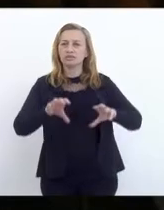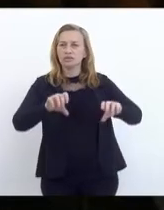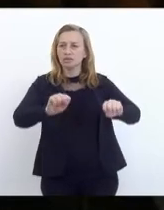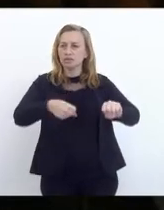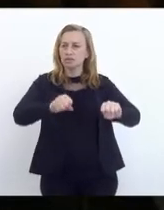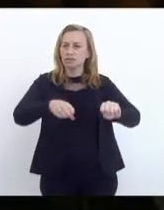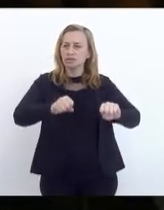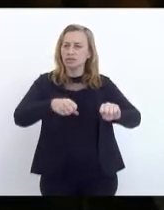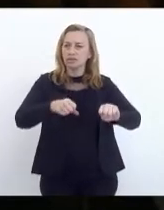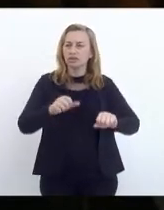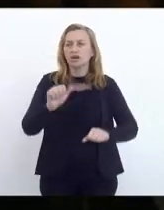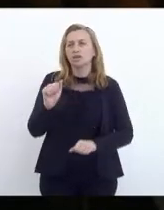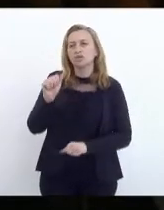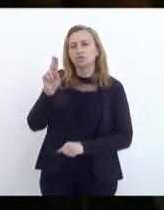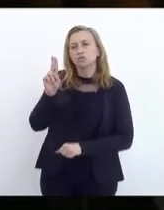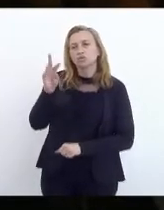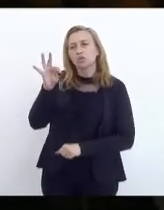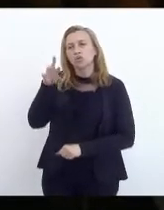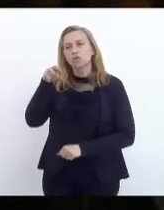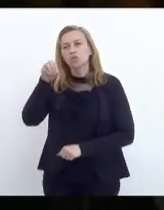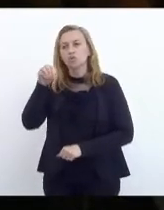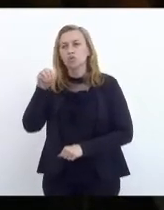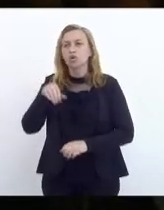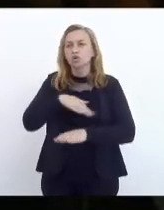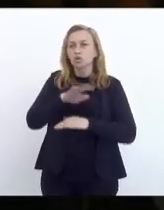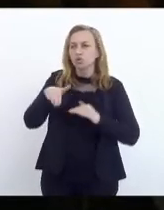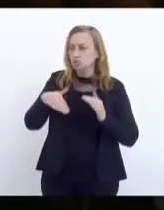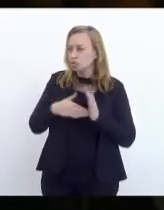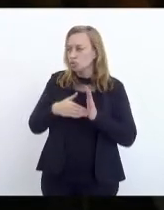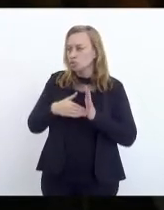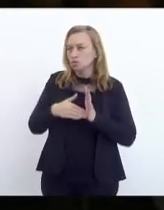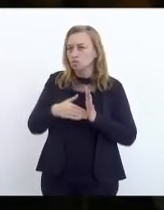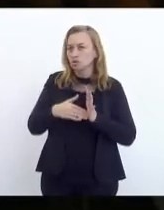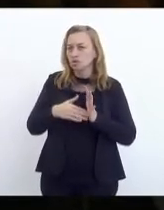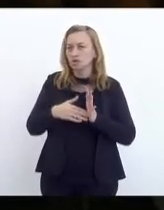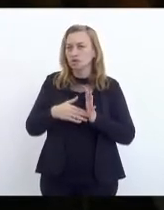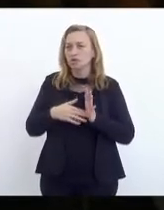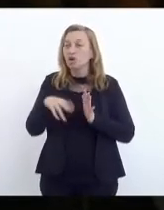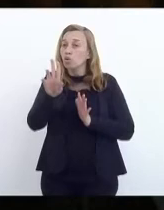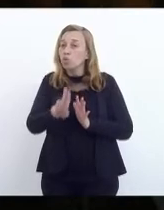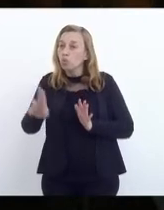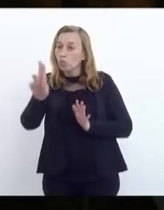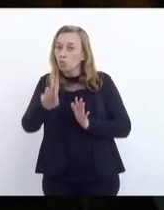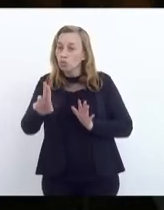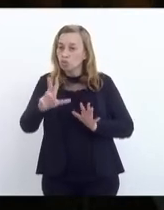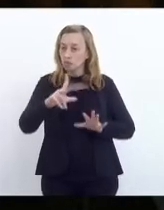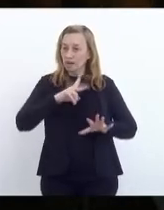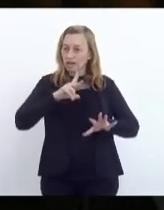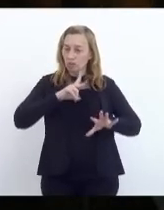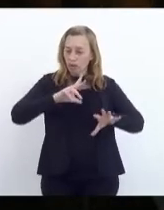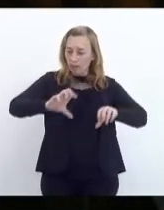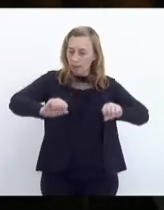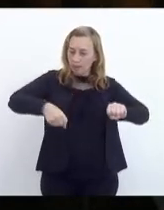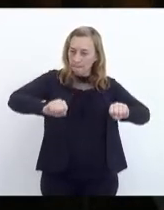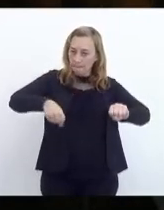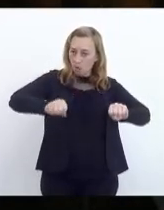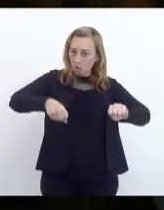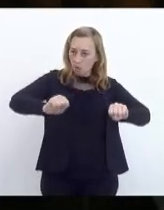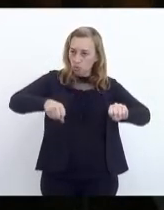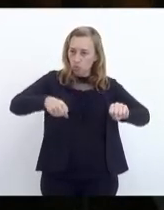motorizados todos aqueles que comprovem fazer uso de veículo particular,